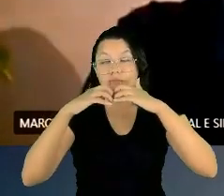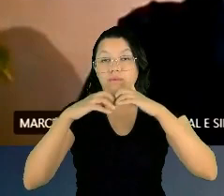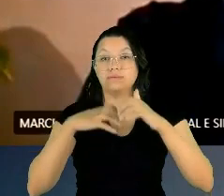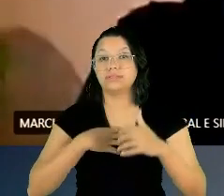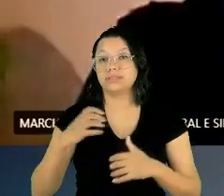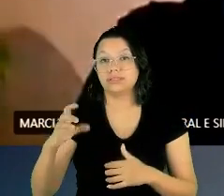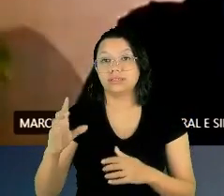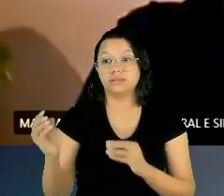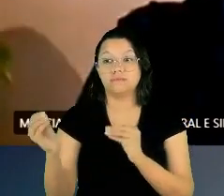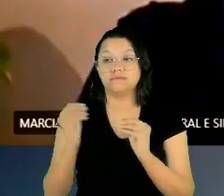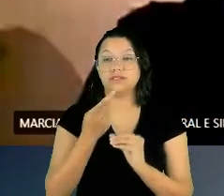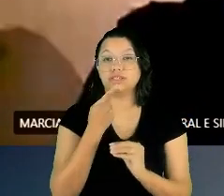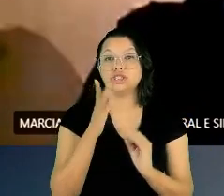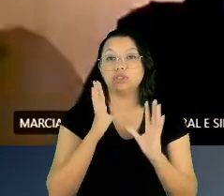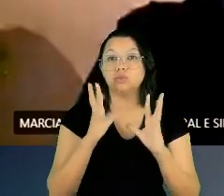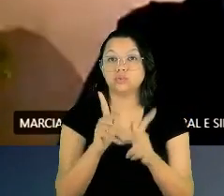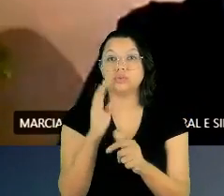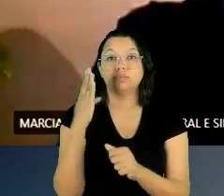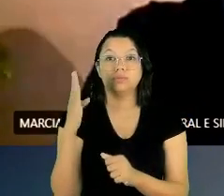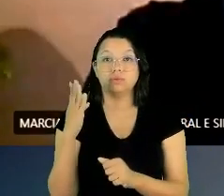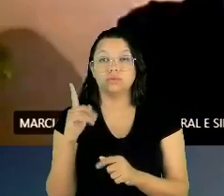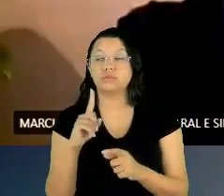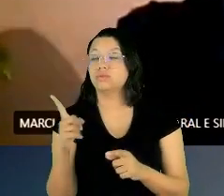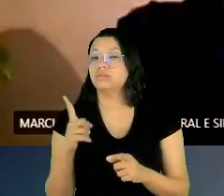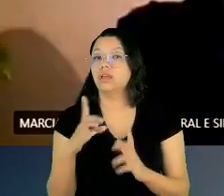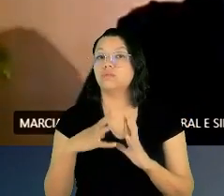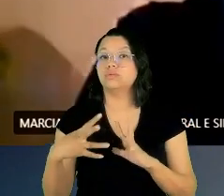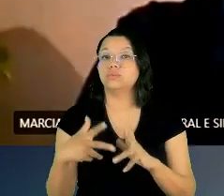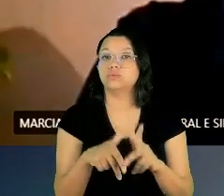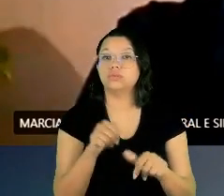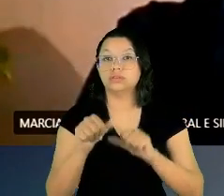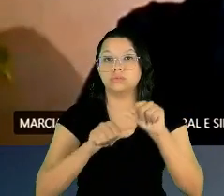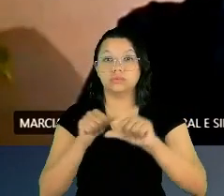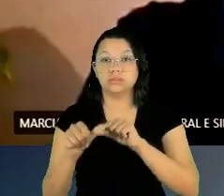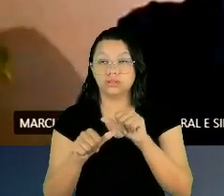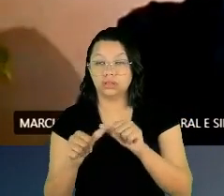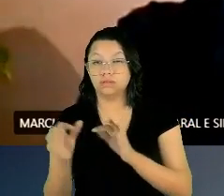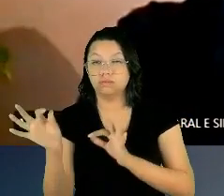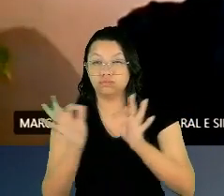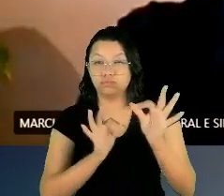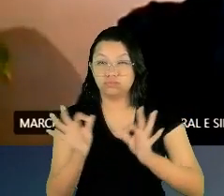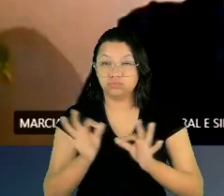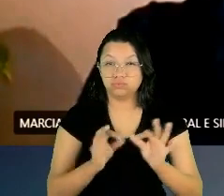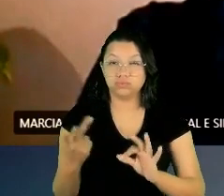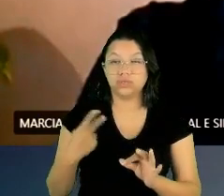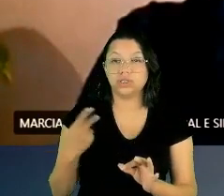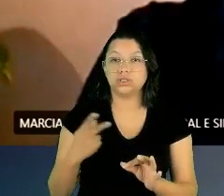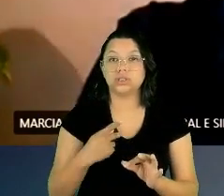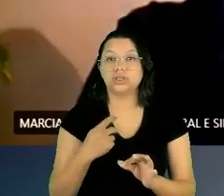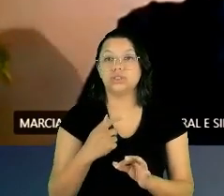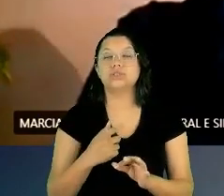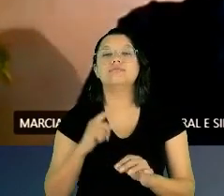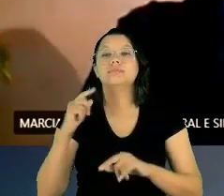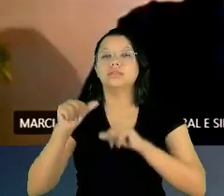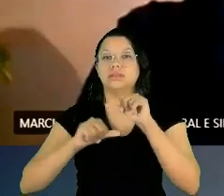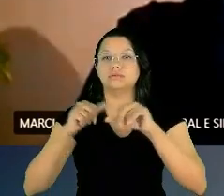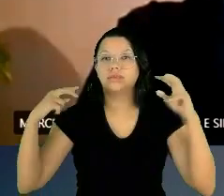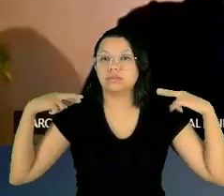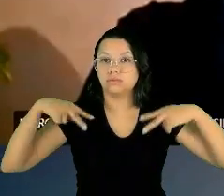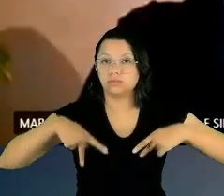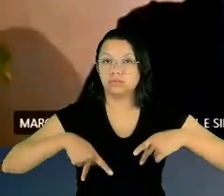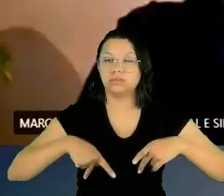que tudo é biológico. Pelo contrário, tudo que a neurociência vem provar é que todas essas variáveis vão nos moldar e tornar esse